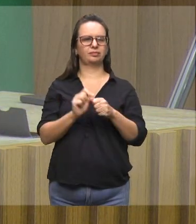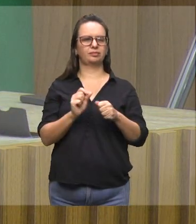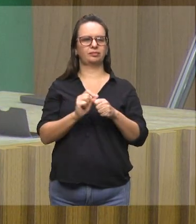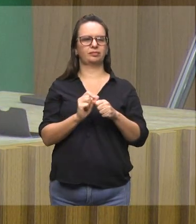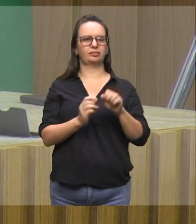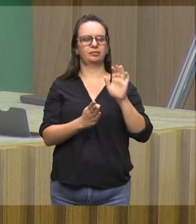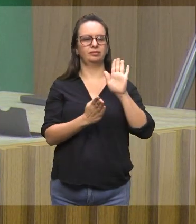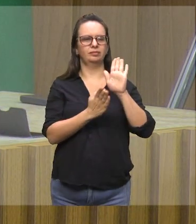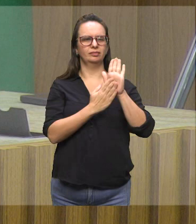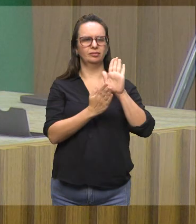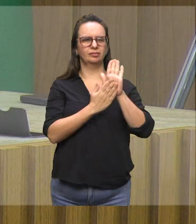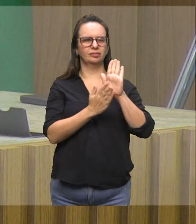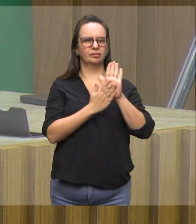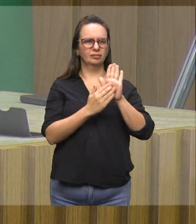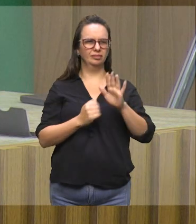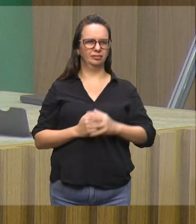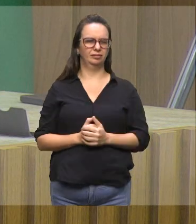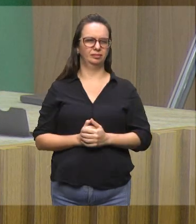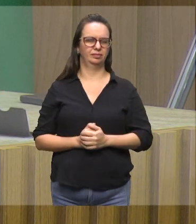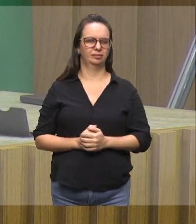presente proposta de